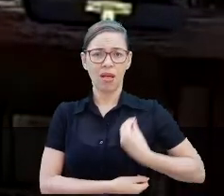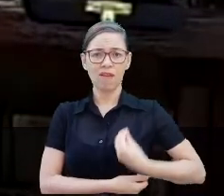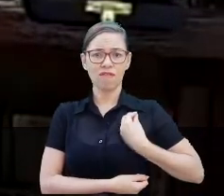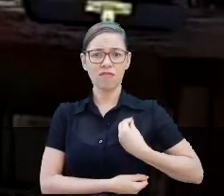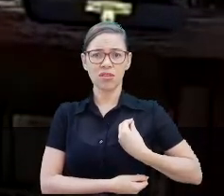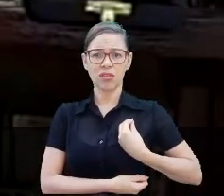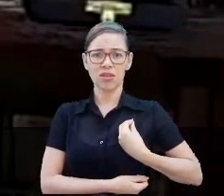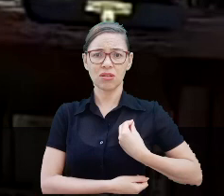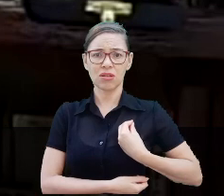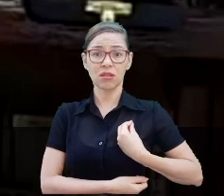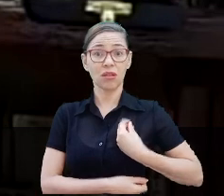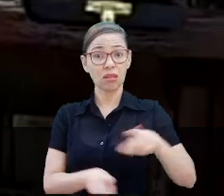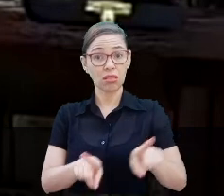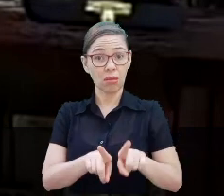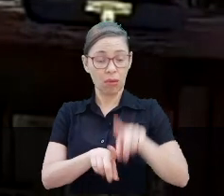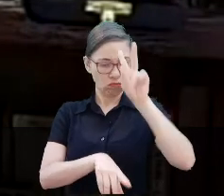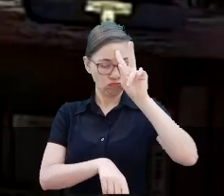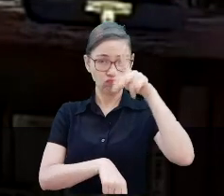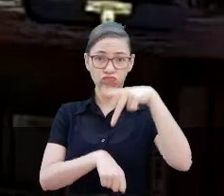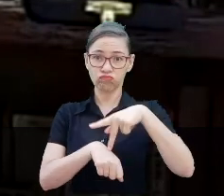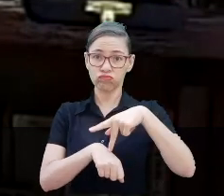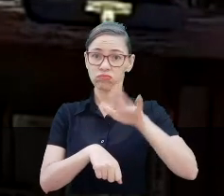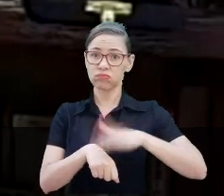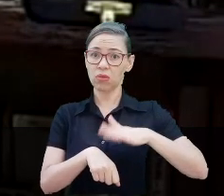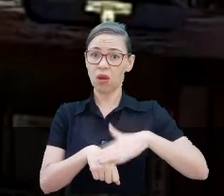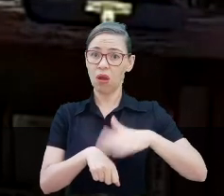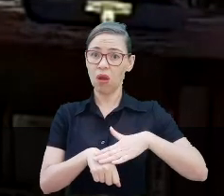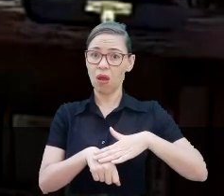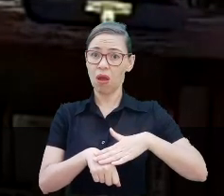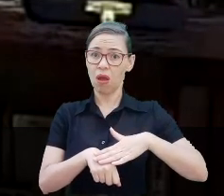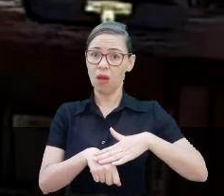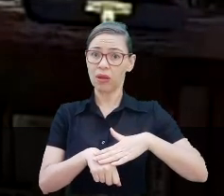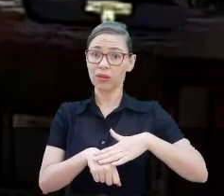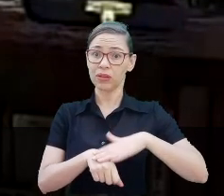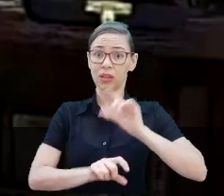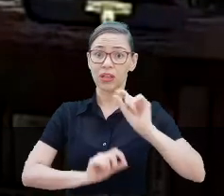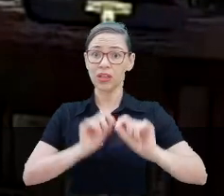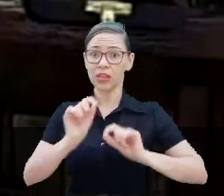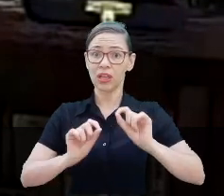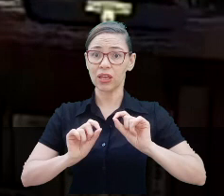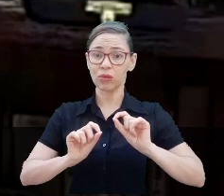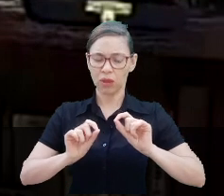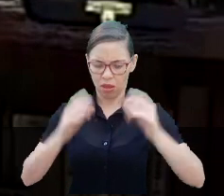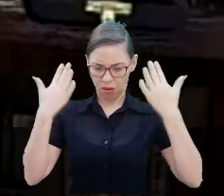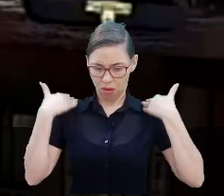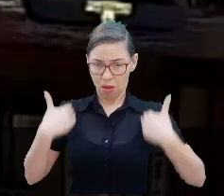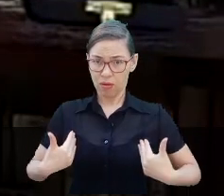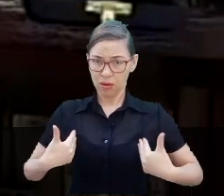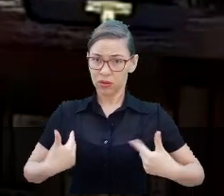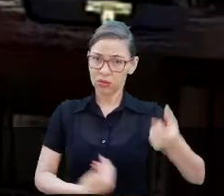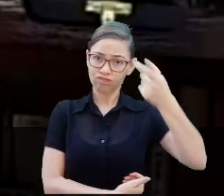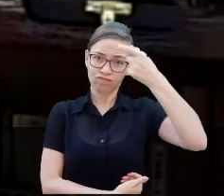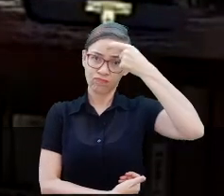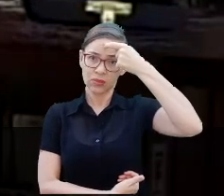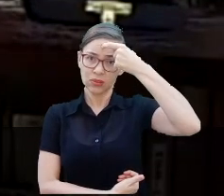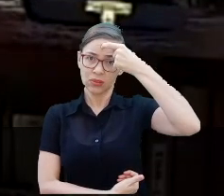inclusiva pela visibilidade, mas acima de tudo, pelo reconhecimento do protagonismo e do protagonismo que não é